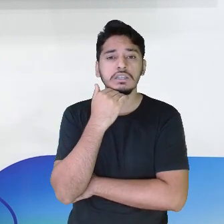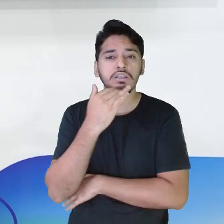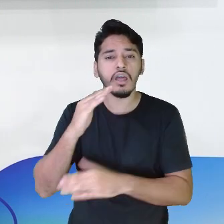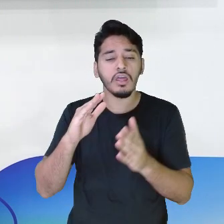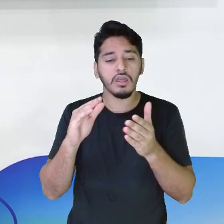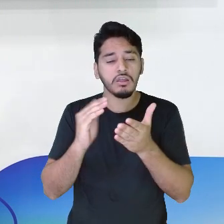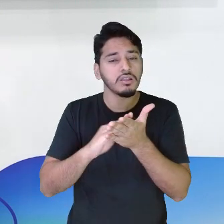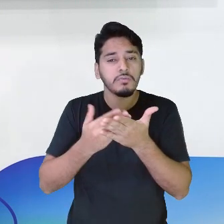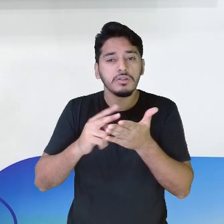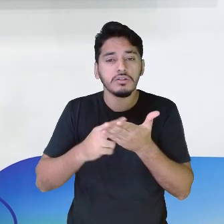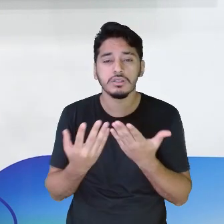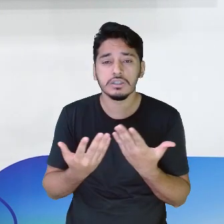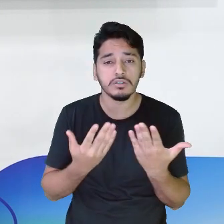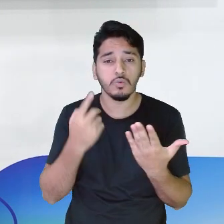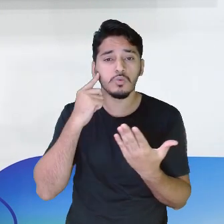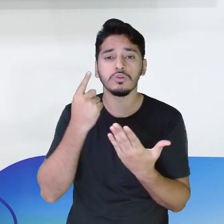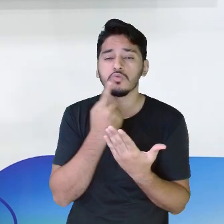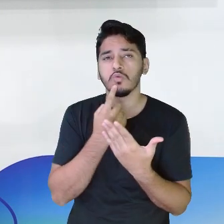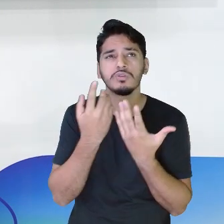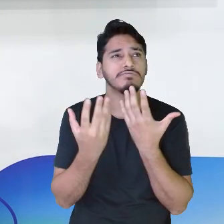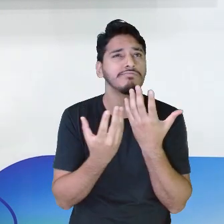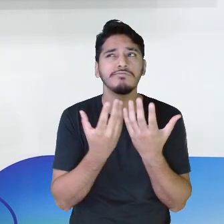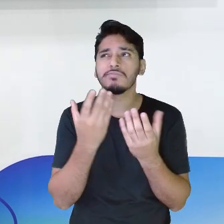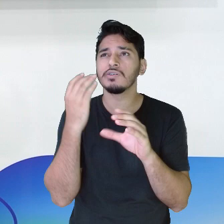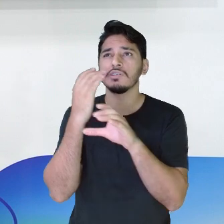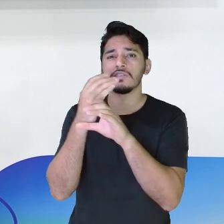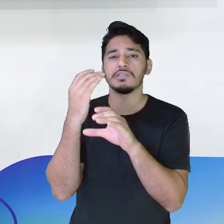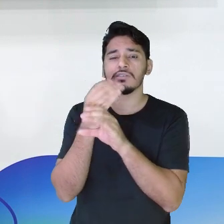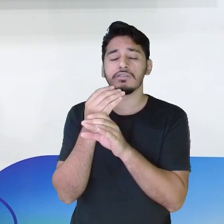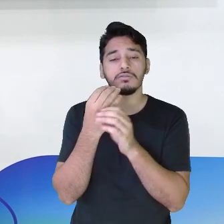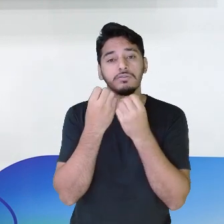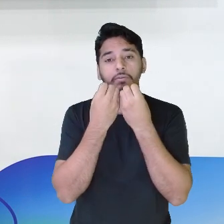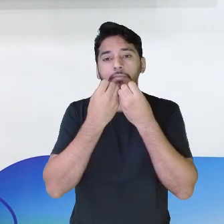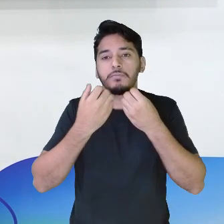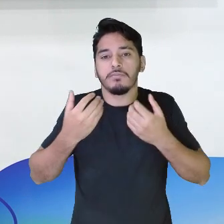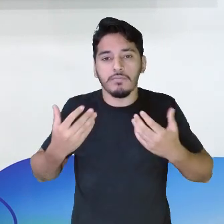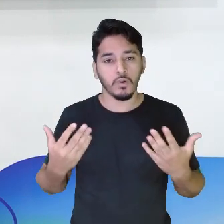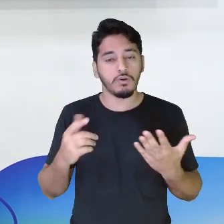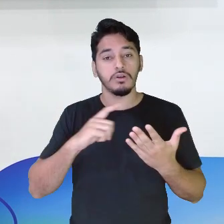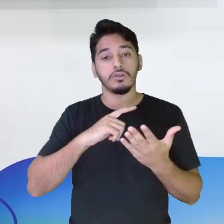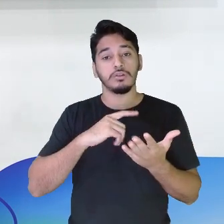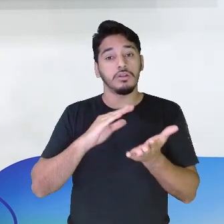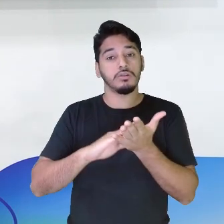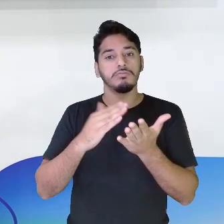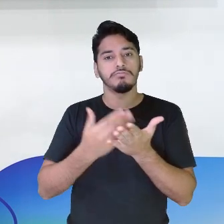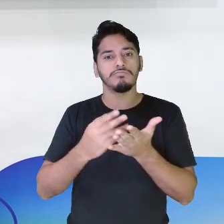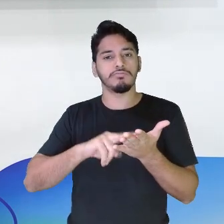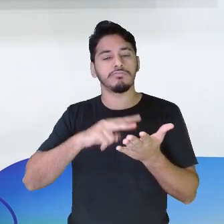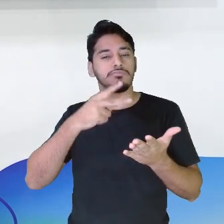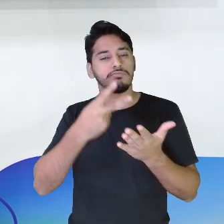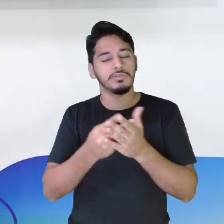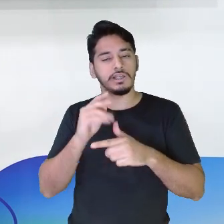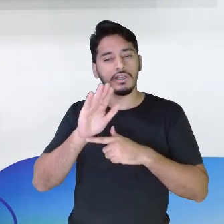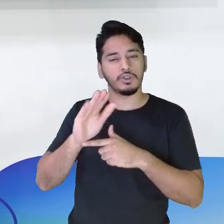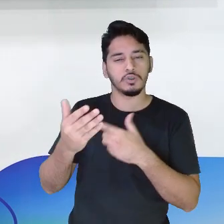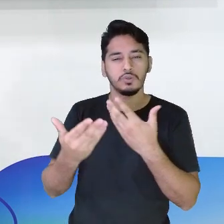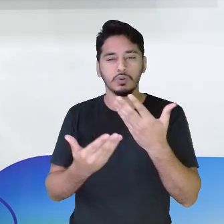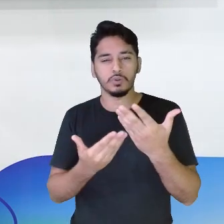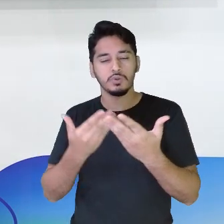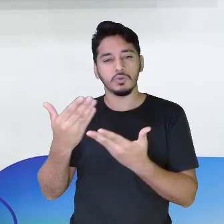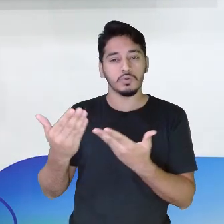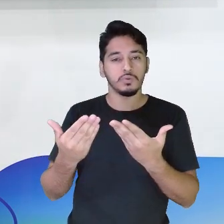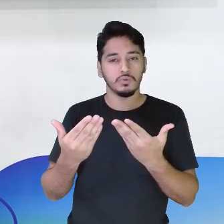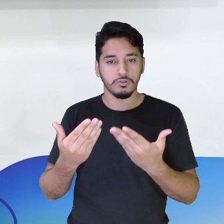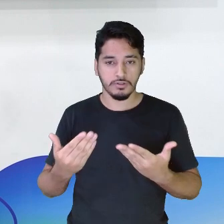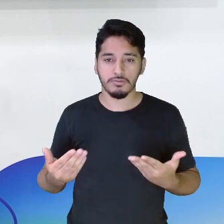essa equipe, né, o que seria da gente? Que coisa boa que a gente tem colaboradores maravilhosos, né,